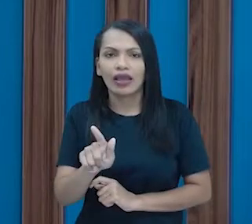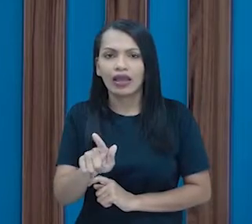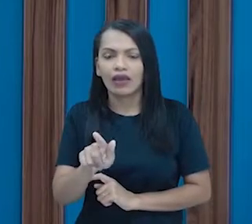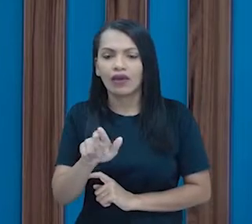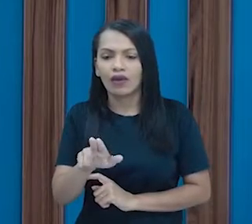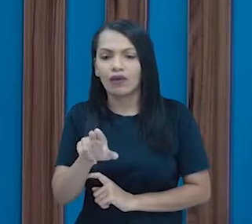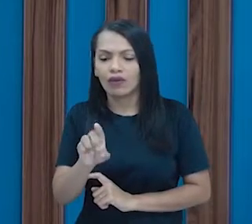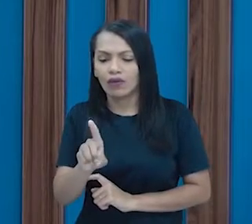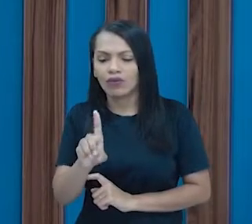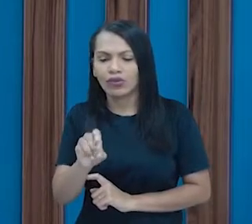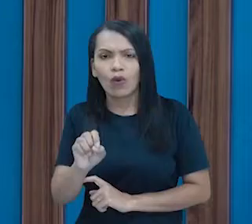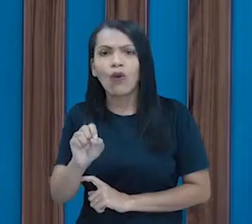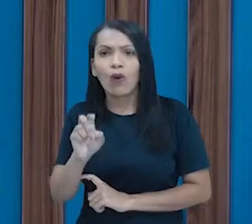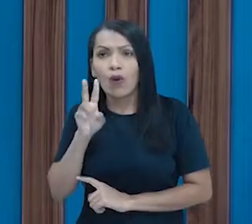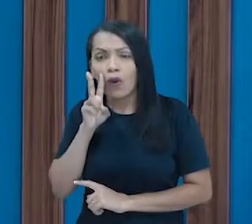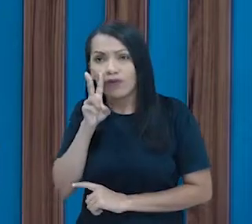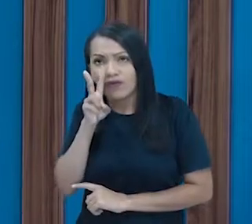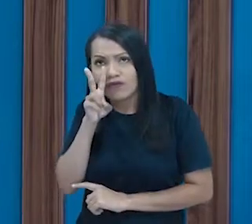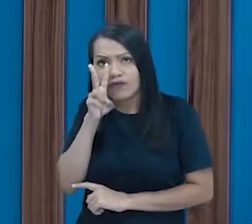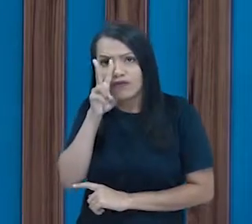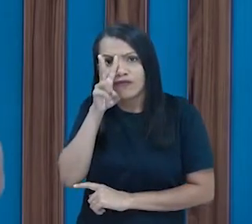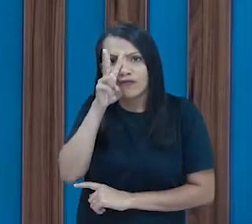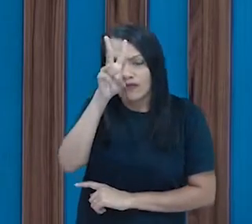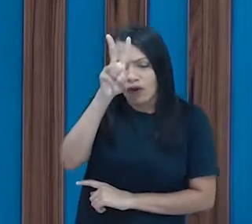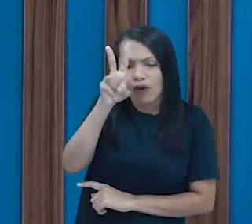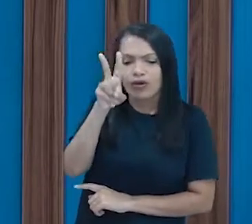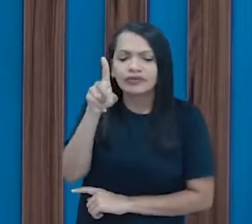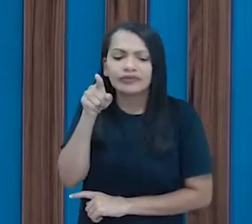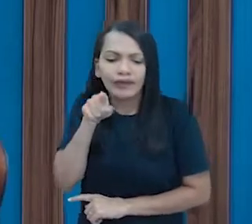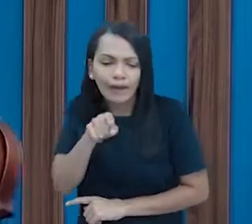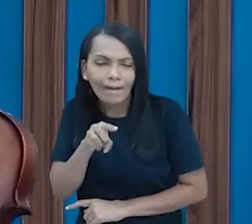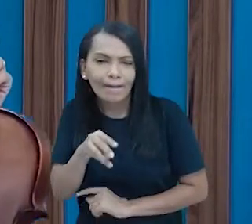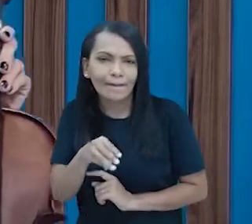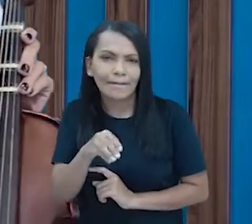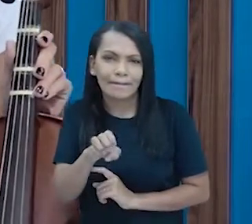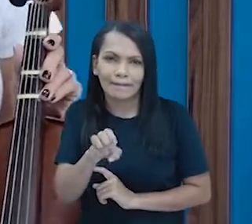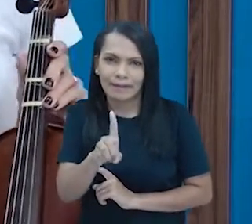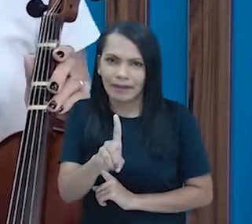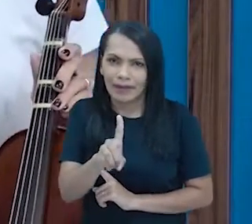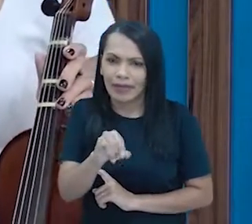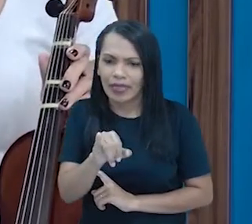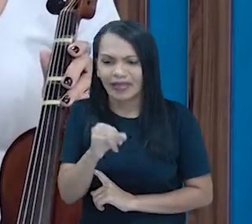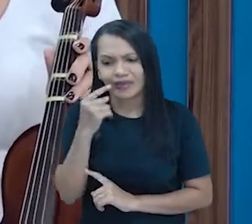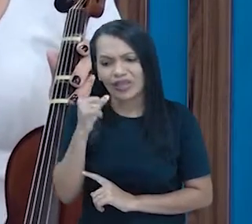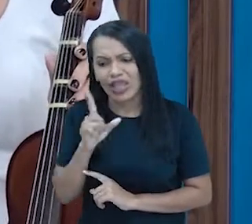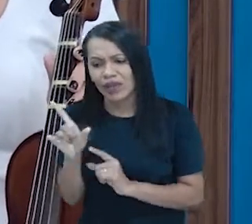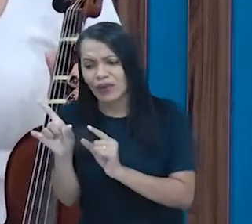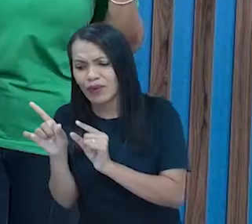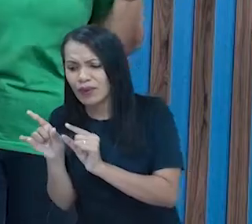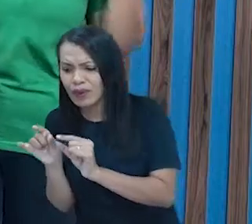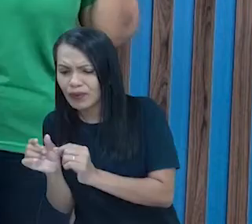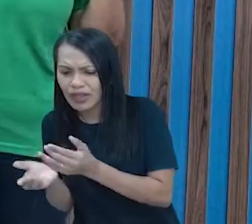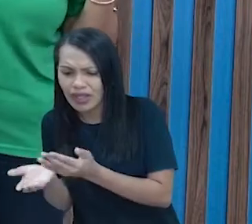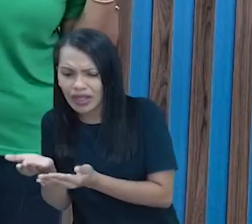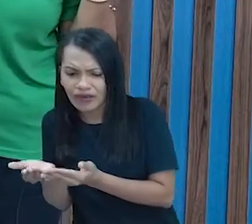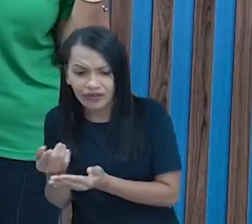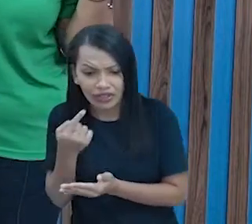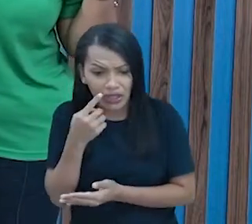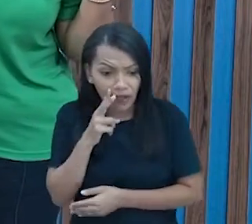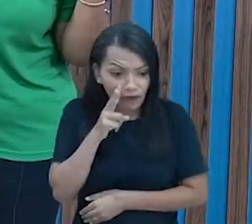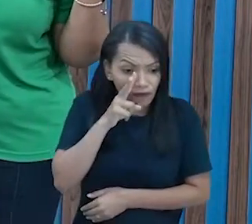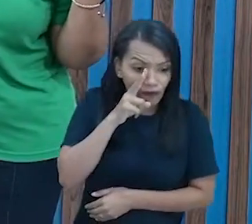É o mais alto. E aquele que fica entre um e outro é justamente o médio. Isso, professor. Temos ainda